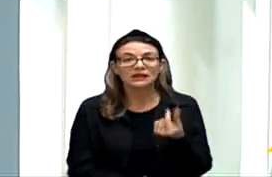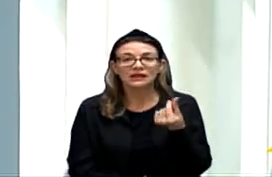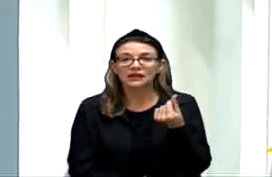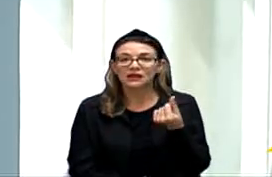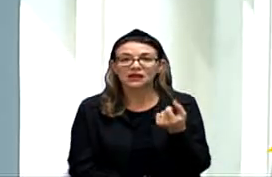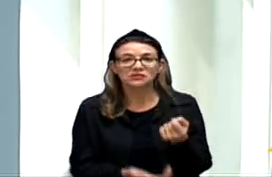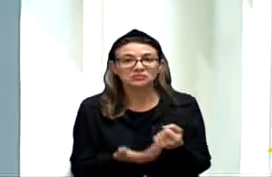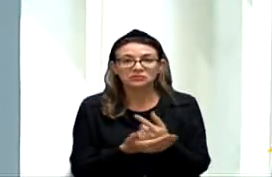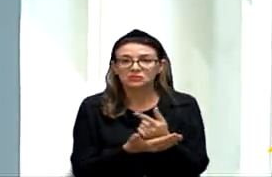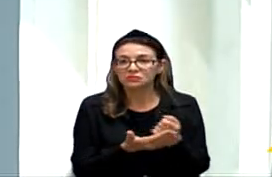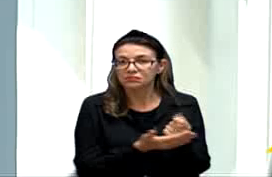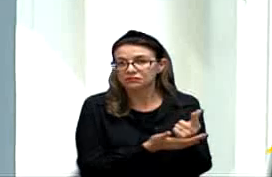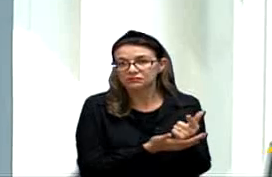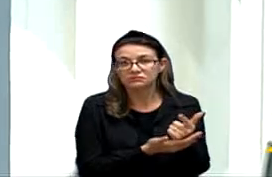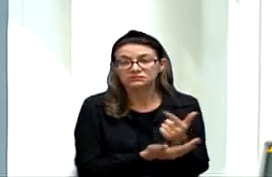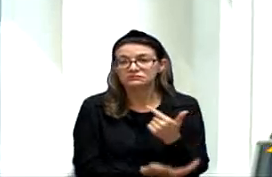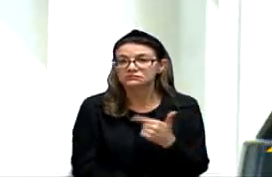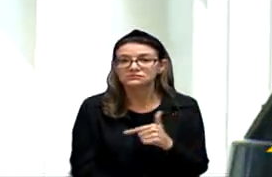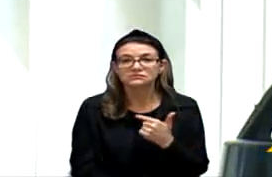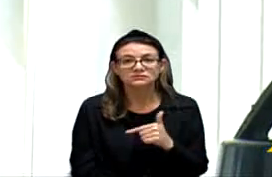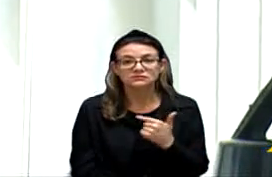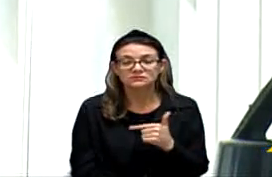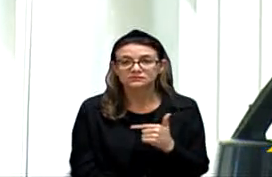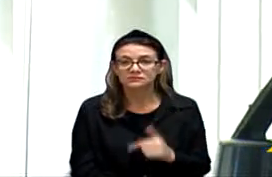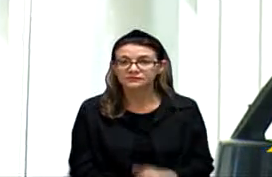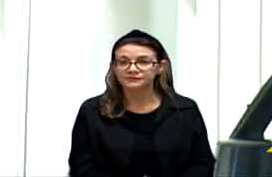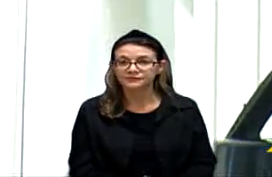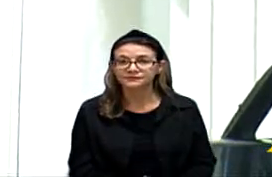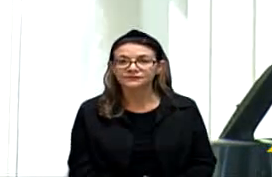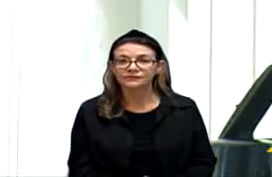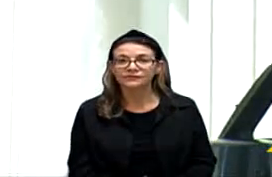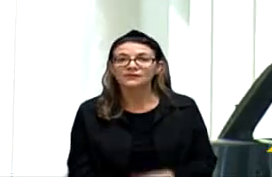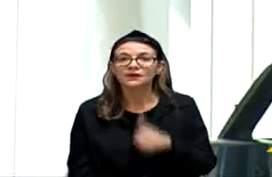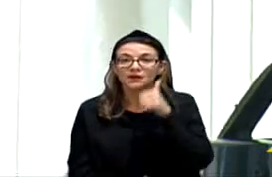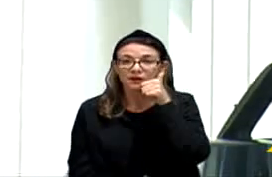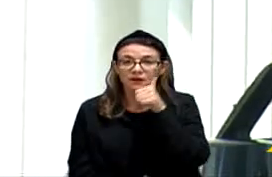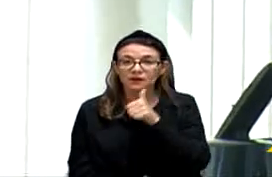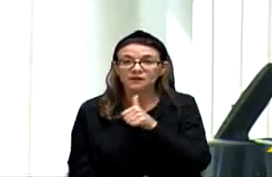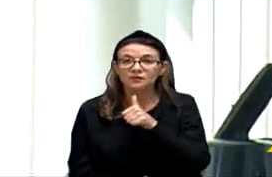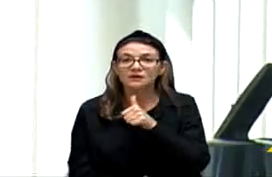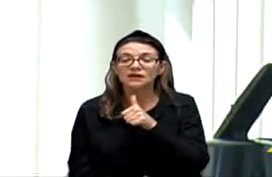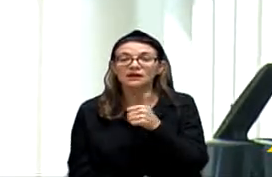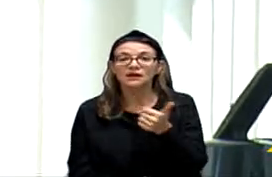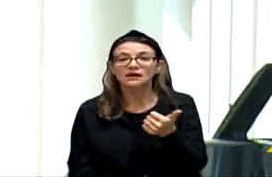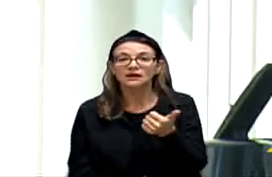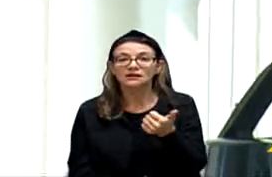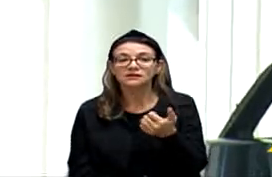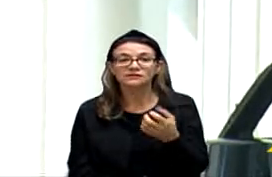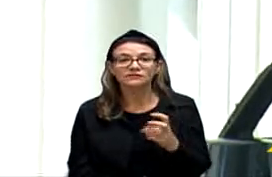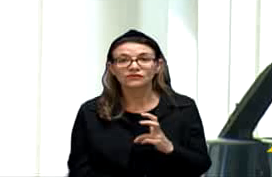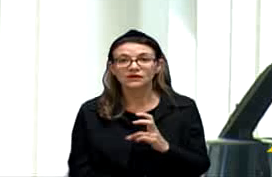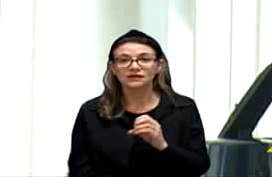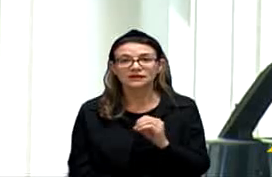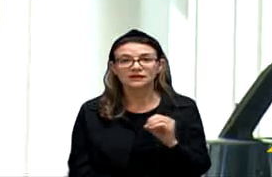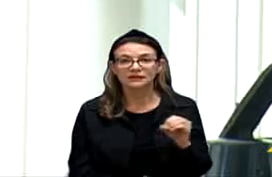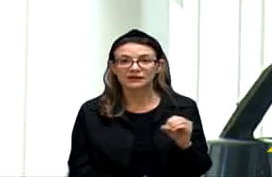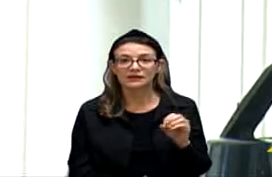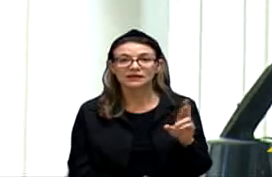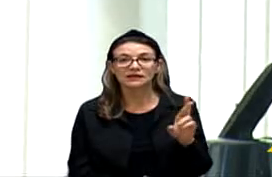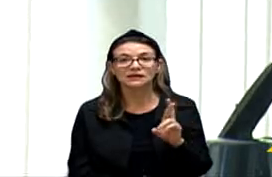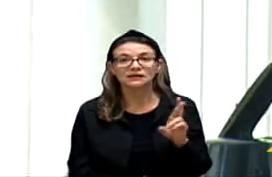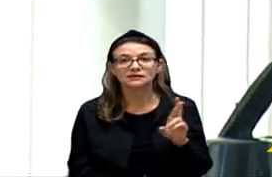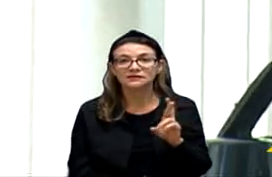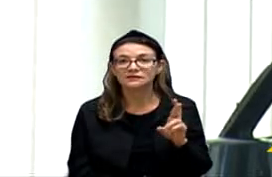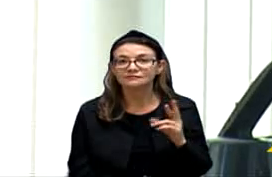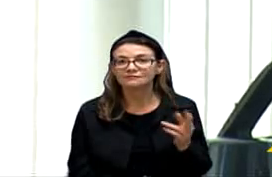Vereador Silvano a insulina teve uma senhora que falou Olha já tá aumentando em 500 eu não sei o que eu vou fazer porque não tem a insulina e